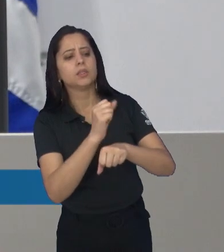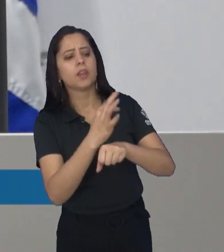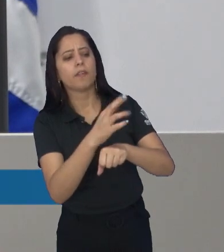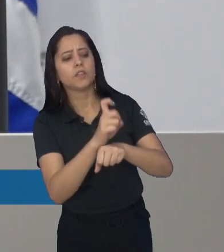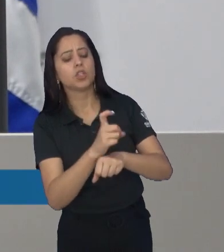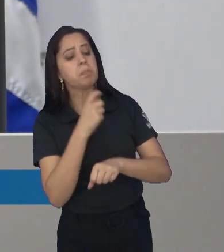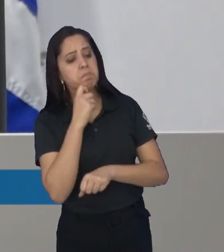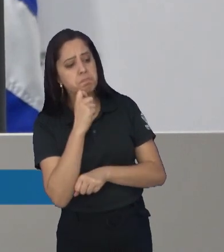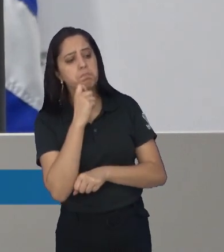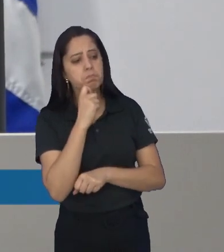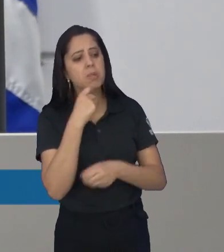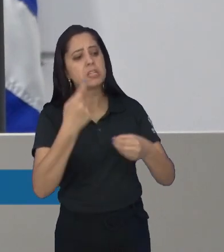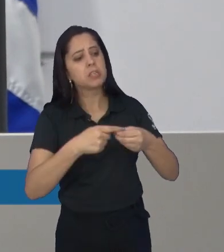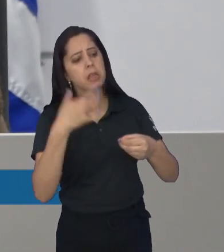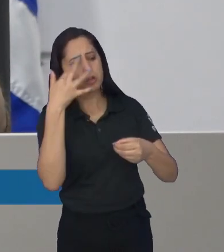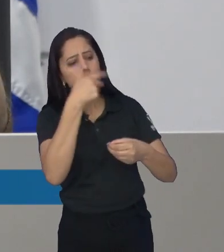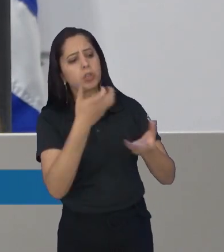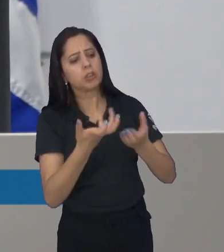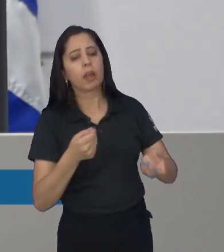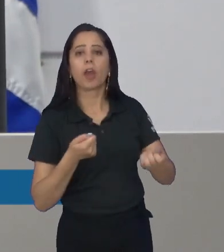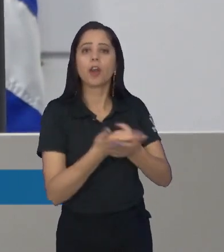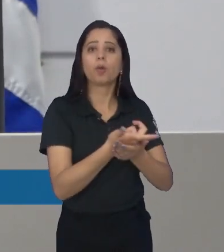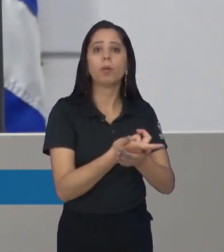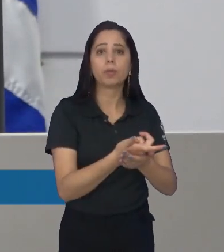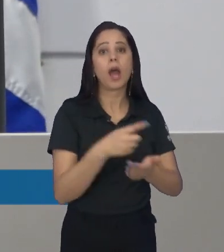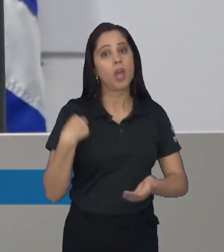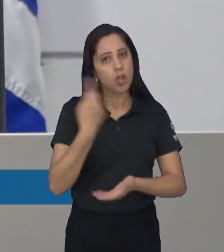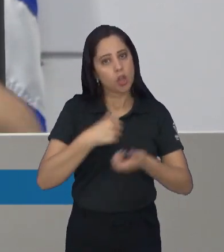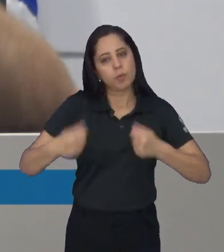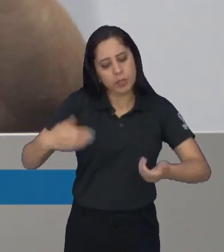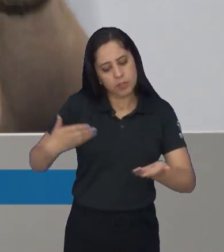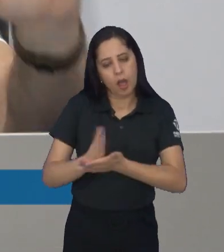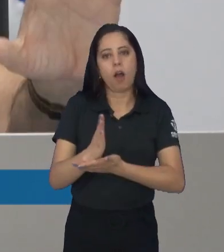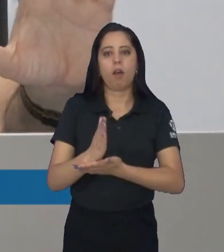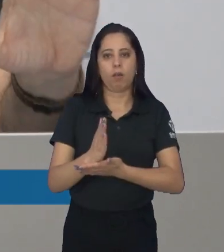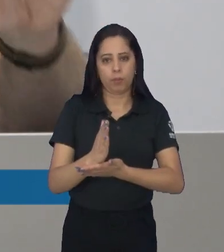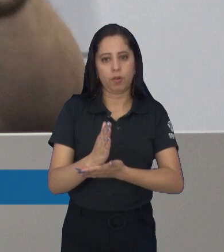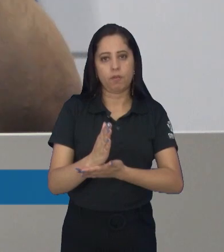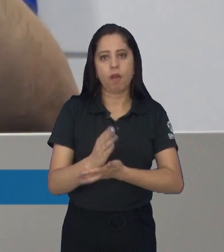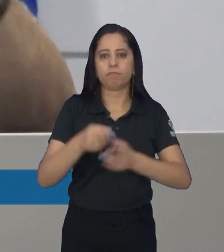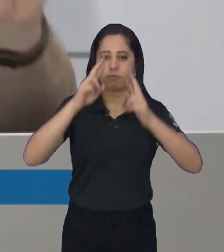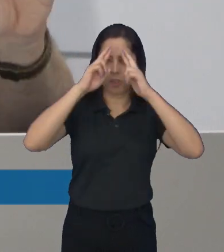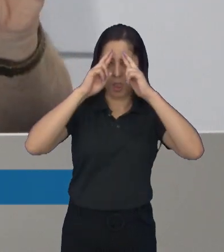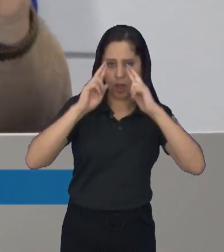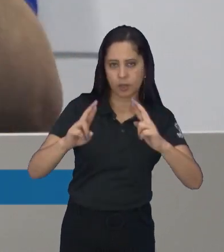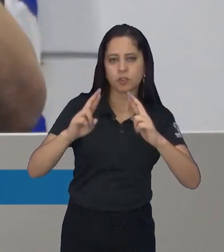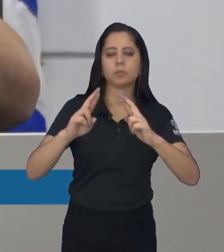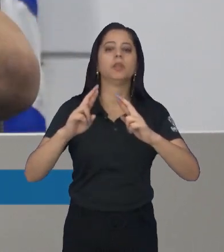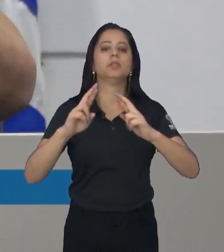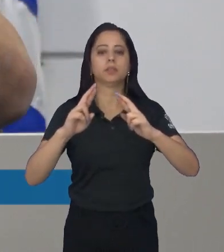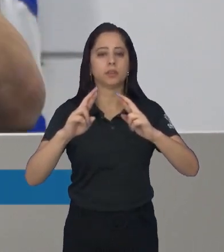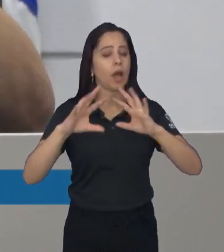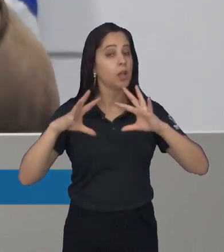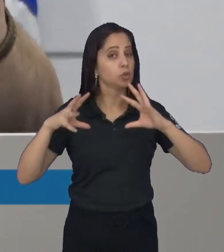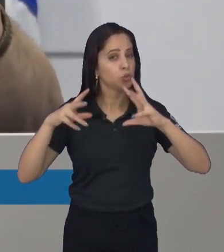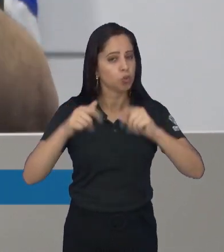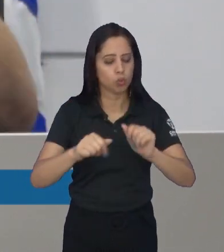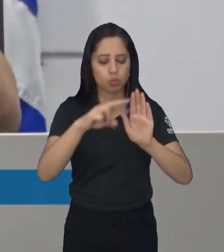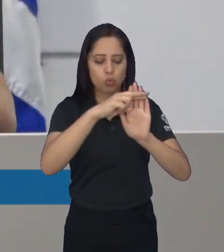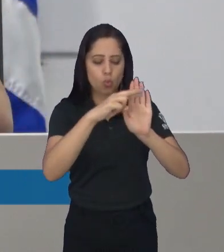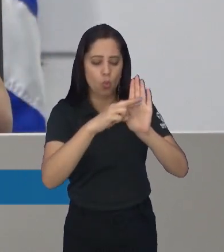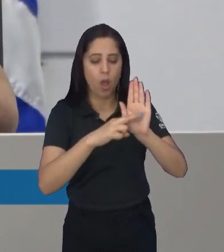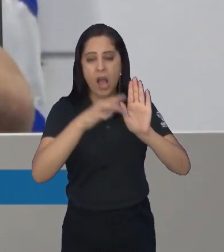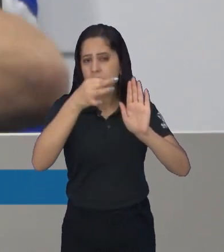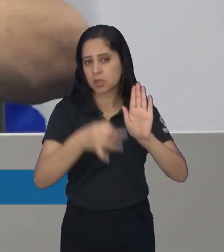legalidade E aí nós prefeituras temos que aprovar projeto dentro da legalidade a questão do Sucesso repe respeitando as